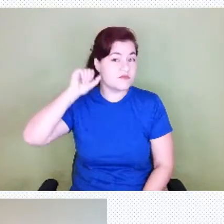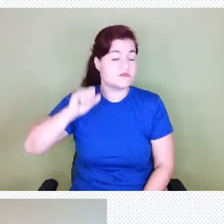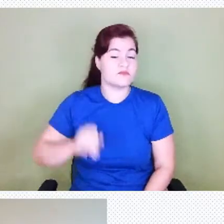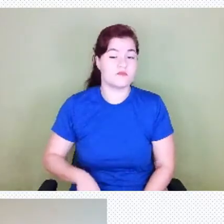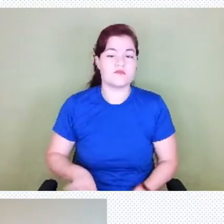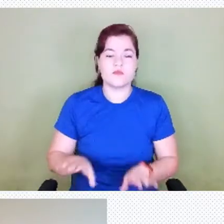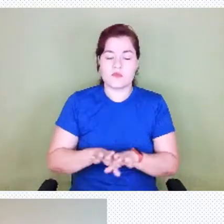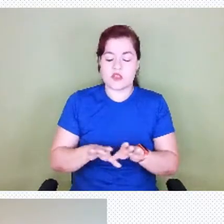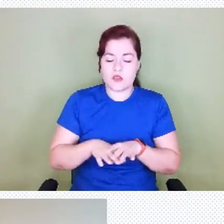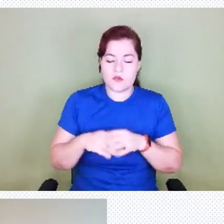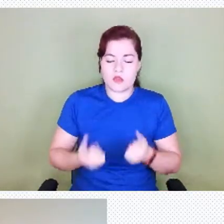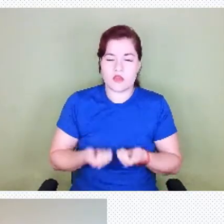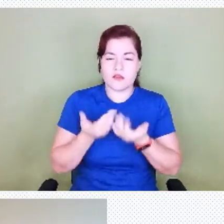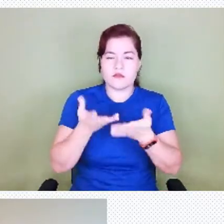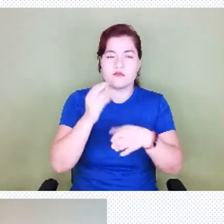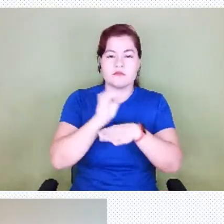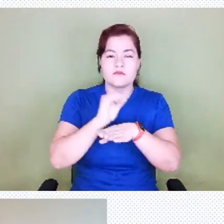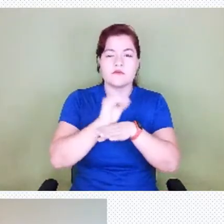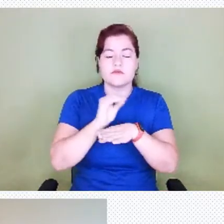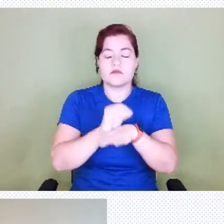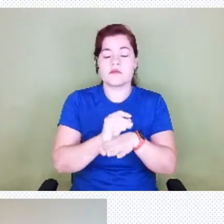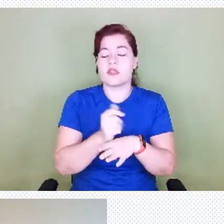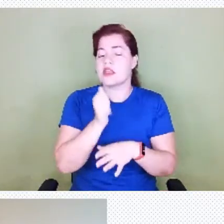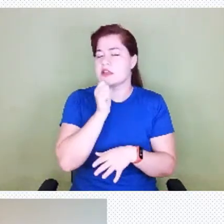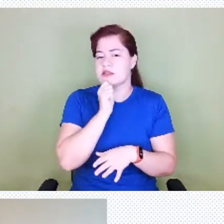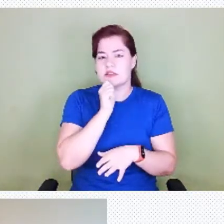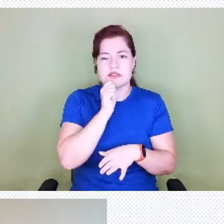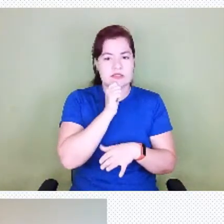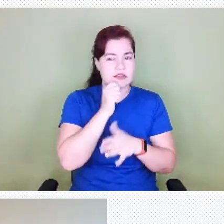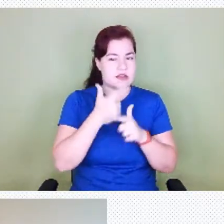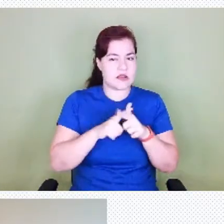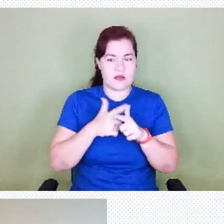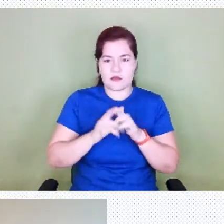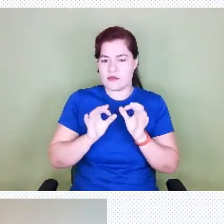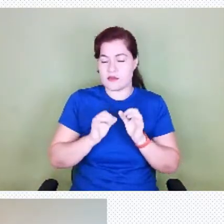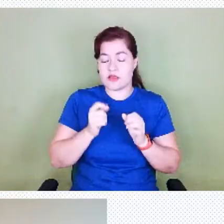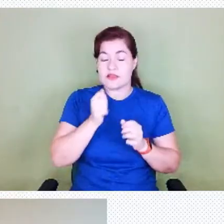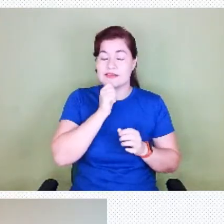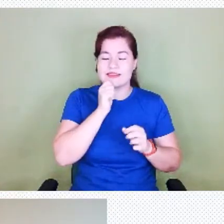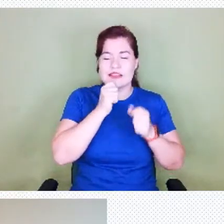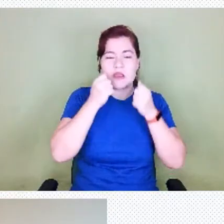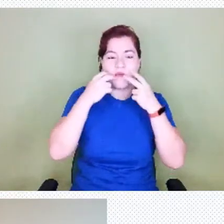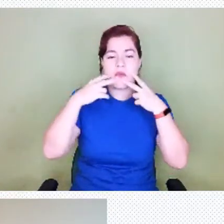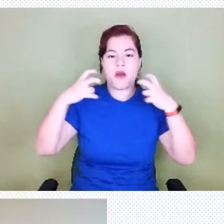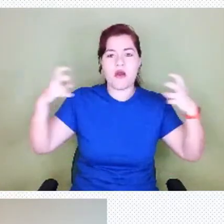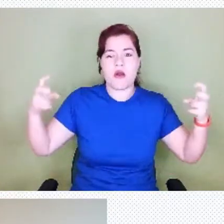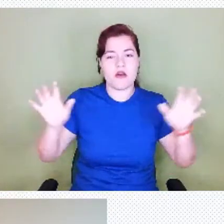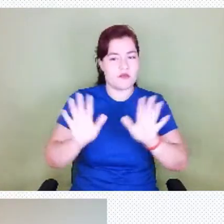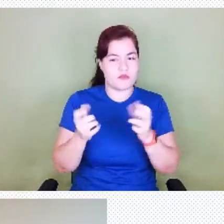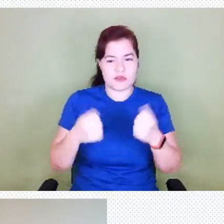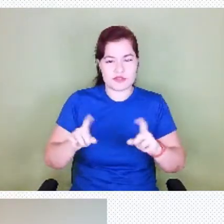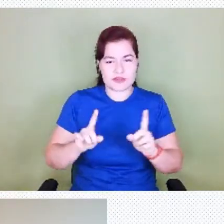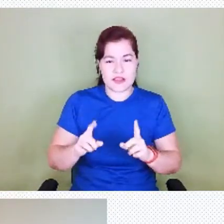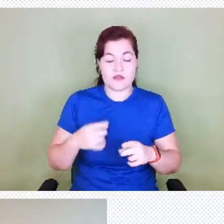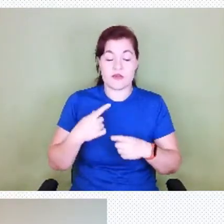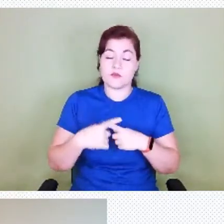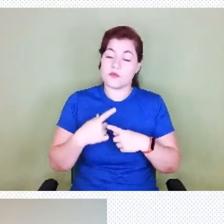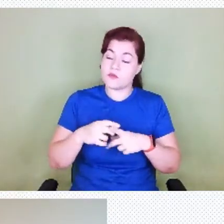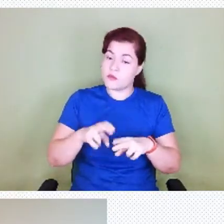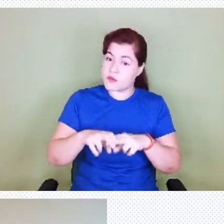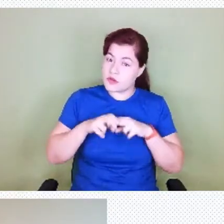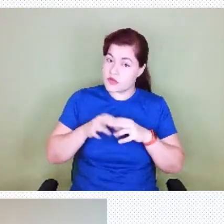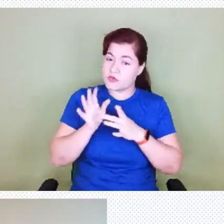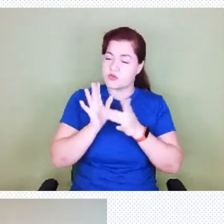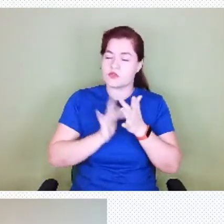terapia conveniente sem alarde. Por isso que Jesus ali sabia tocar em cada um aquilo que ele lhes